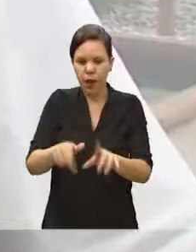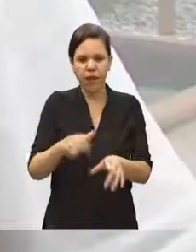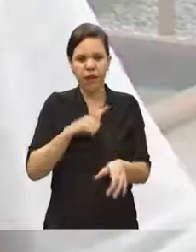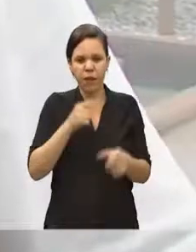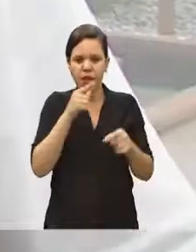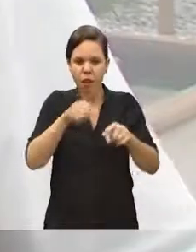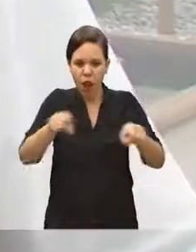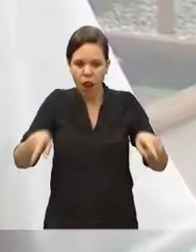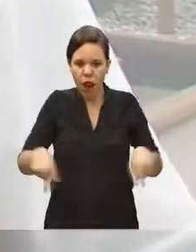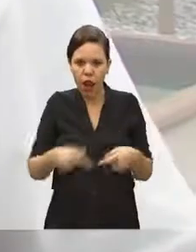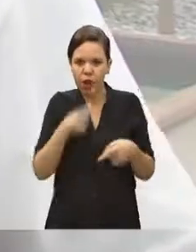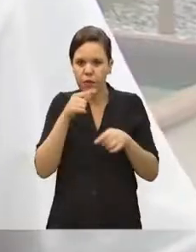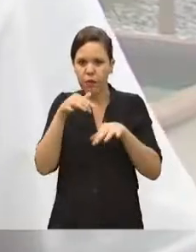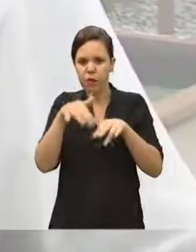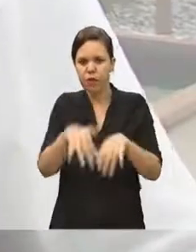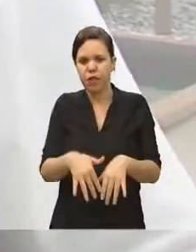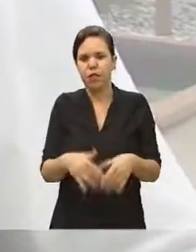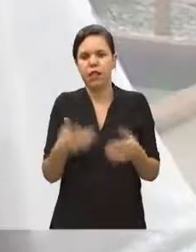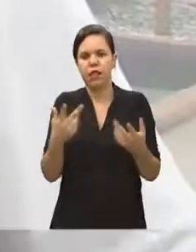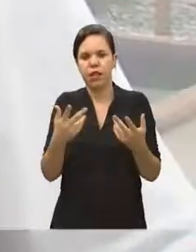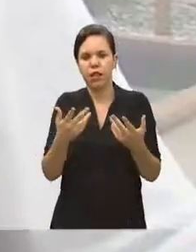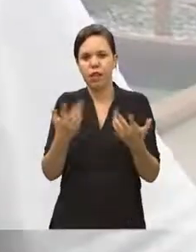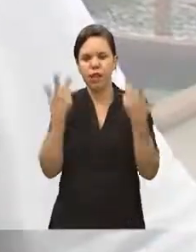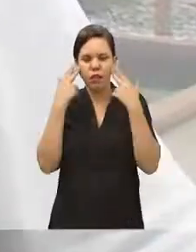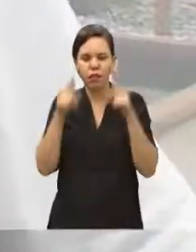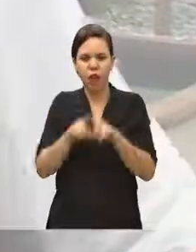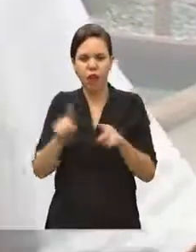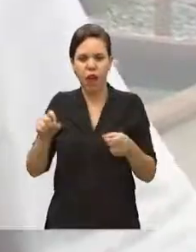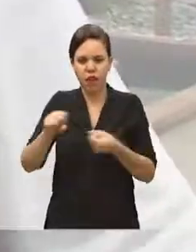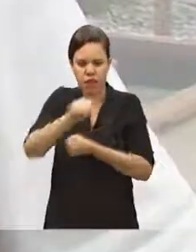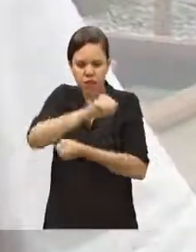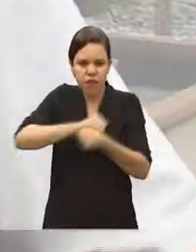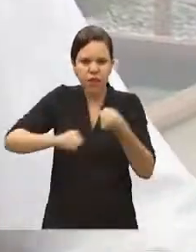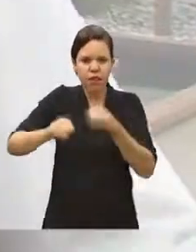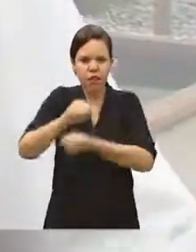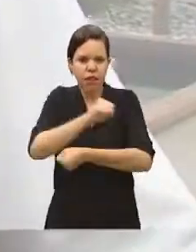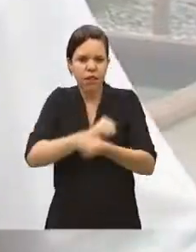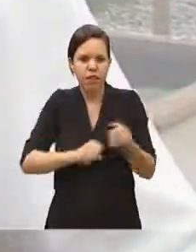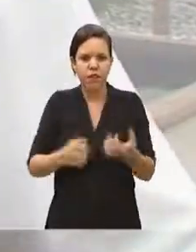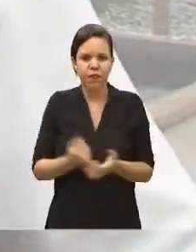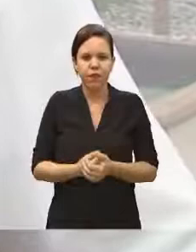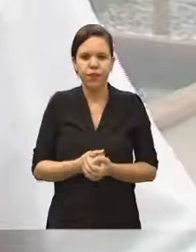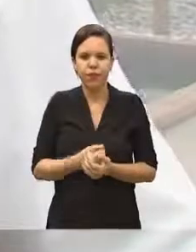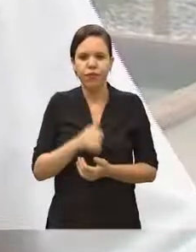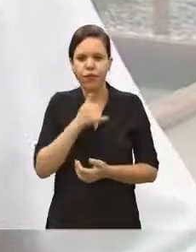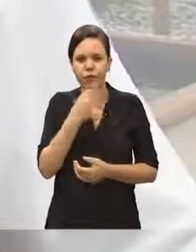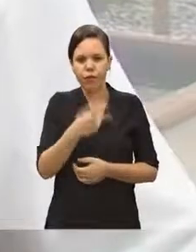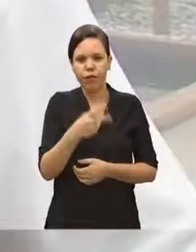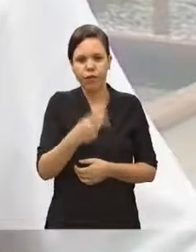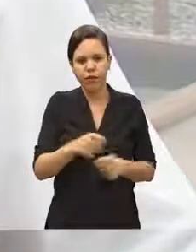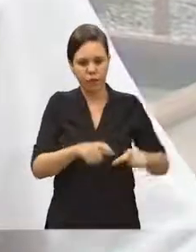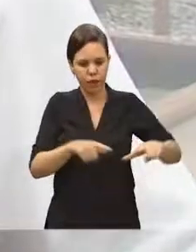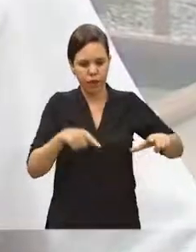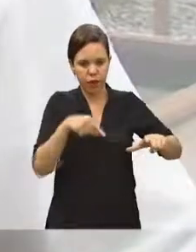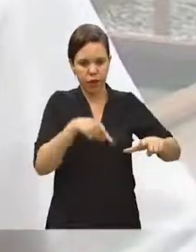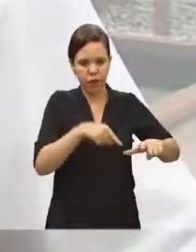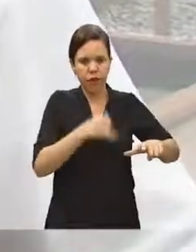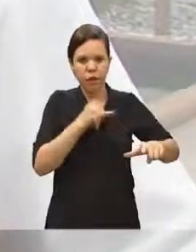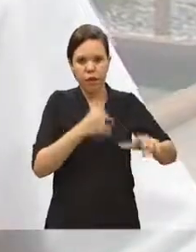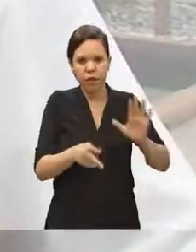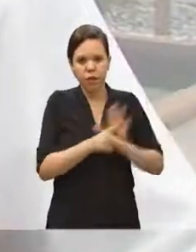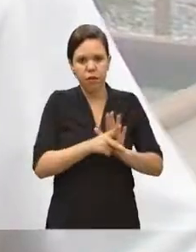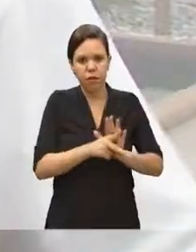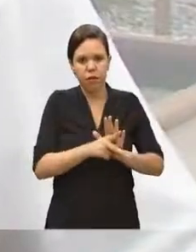um lago e uma piscina natural que são sustentados, parte da energia dele, por placas de